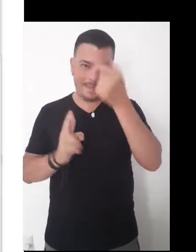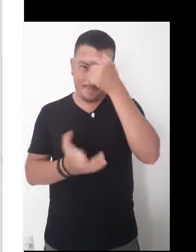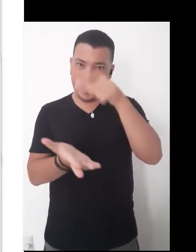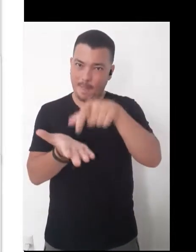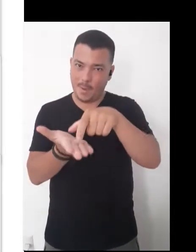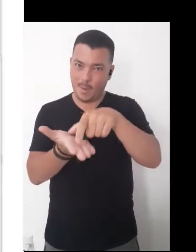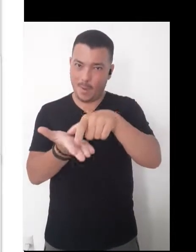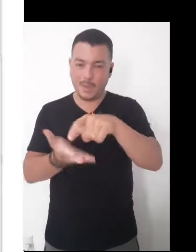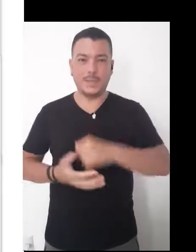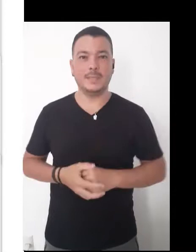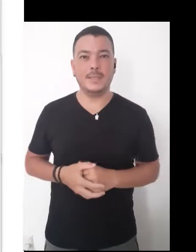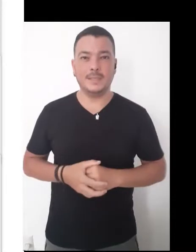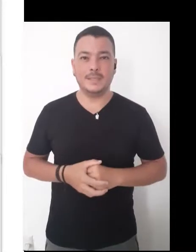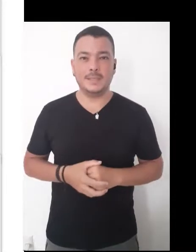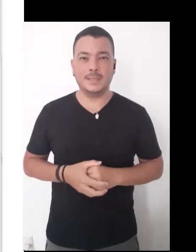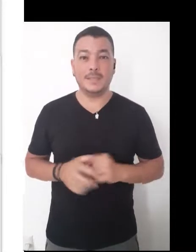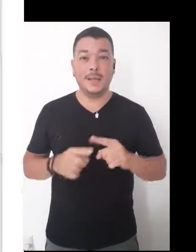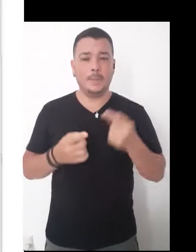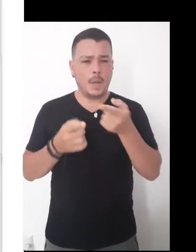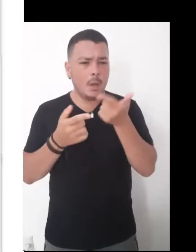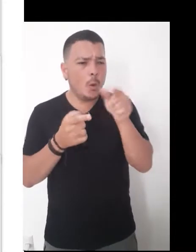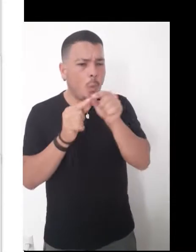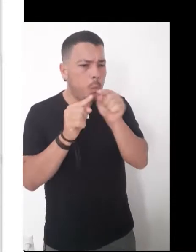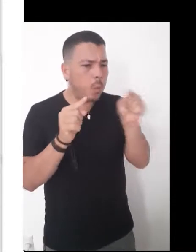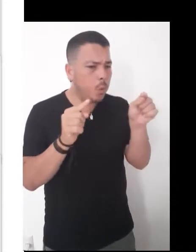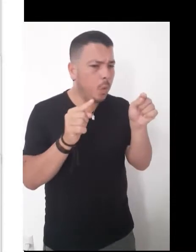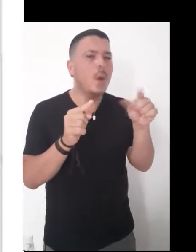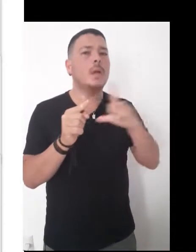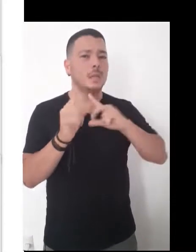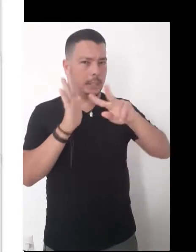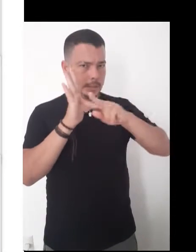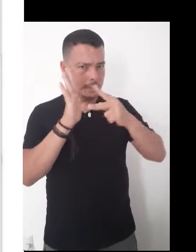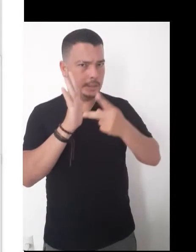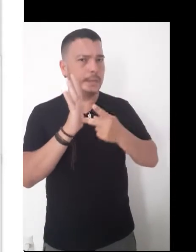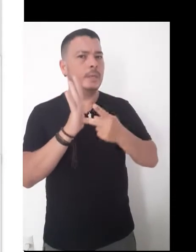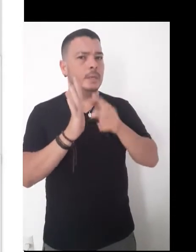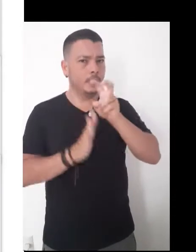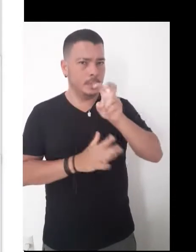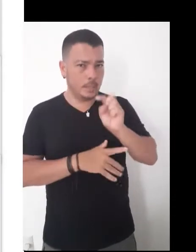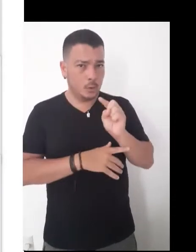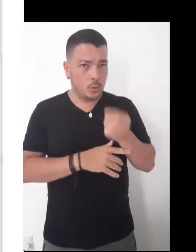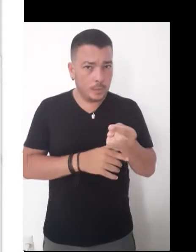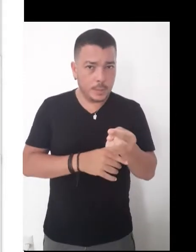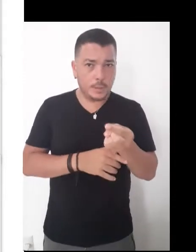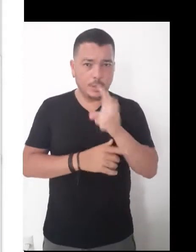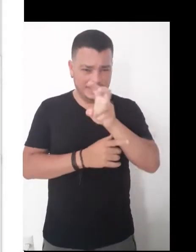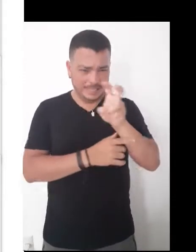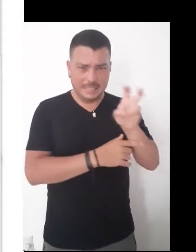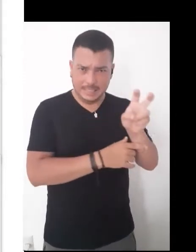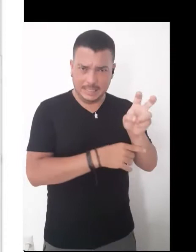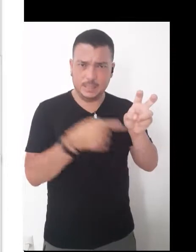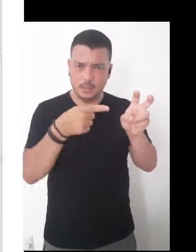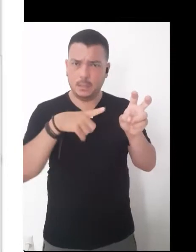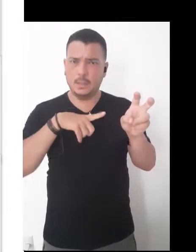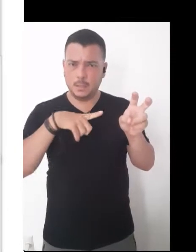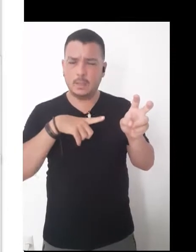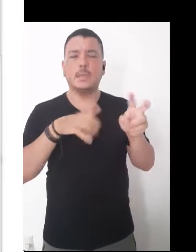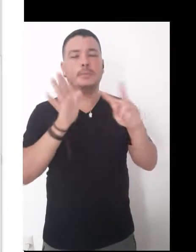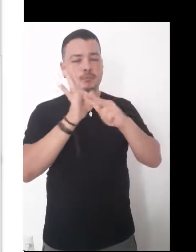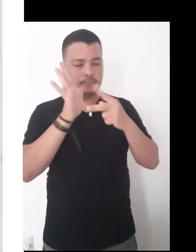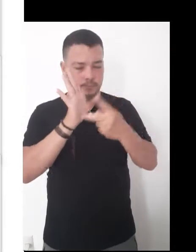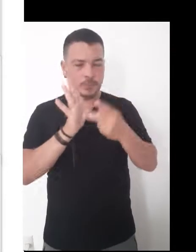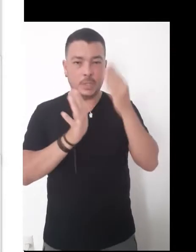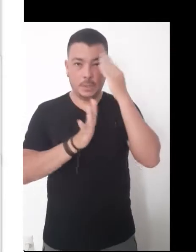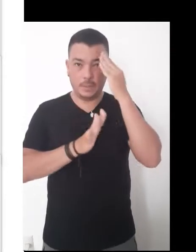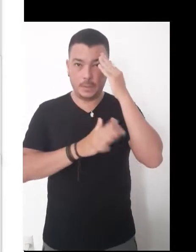DDR2. Mas esse restante aqui também tem sentido. Esse 5300U555 também tem um sentido. A gente vai